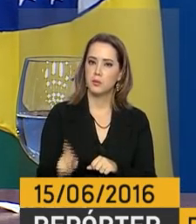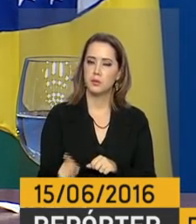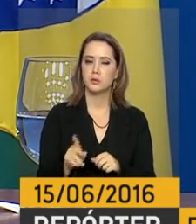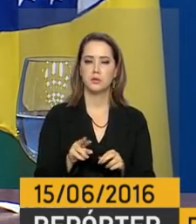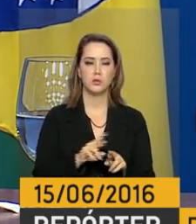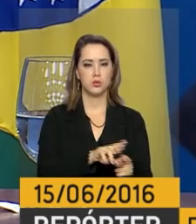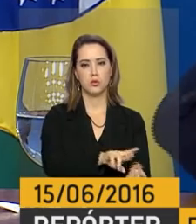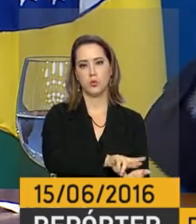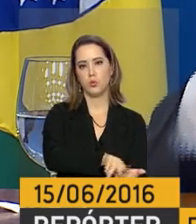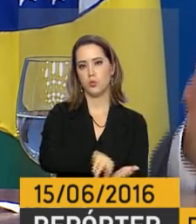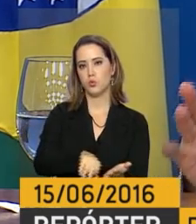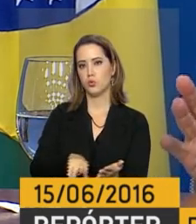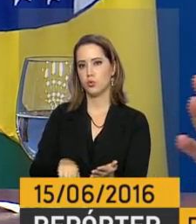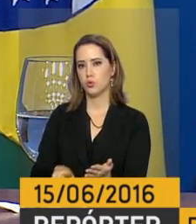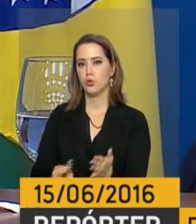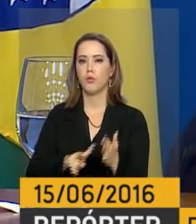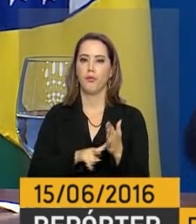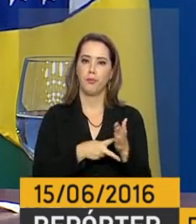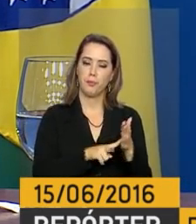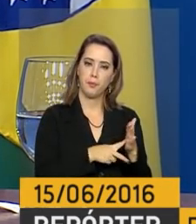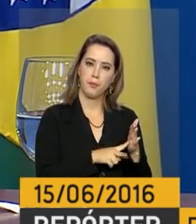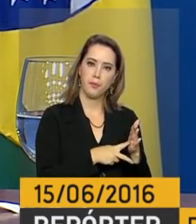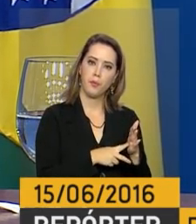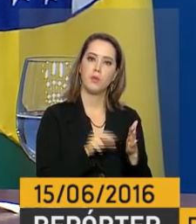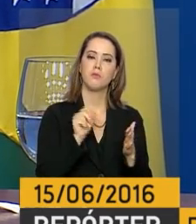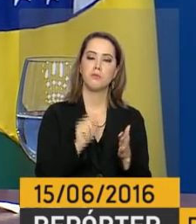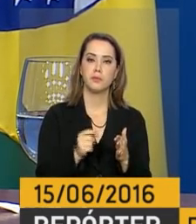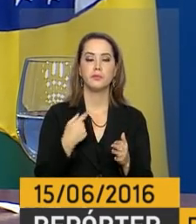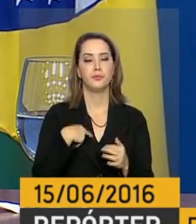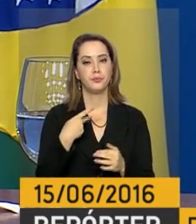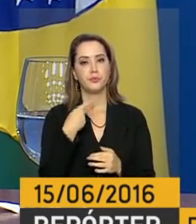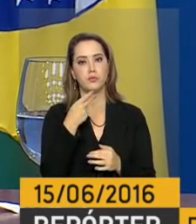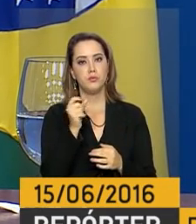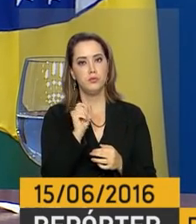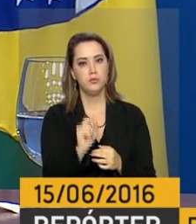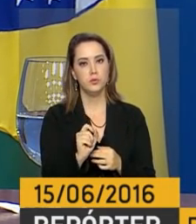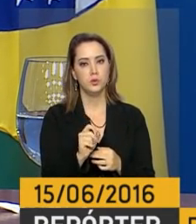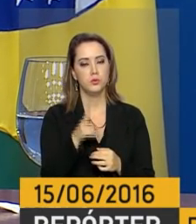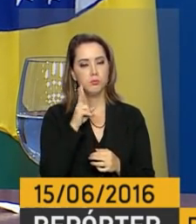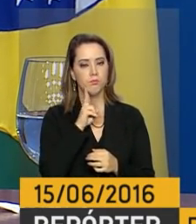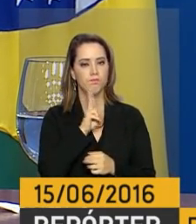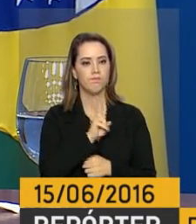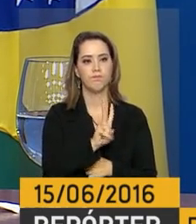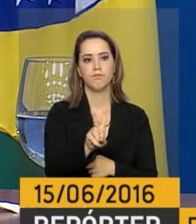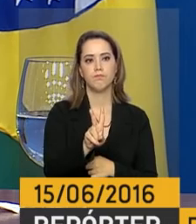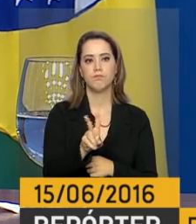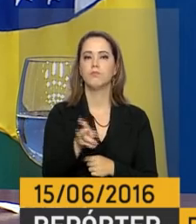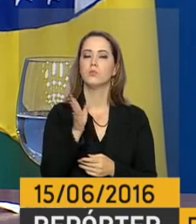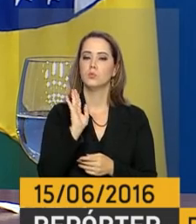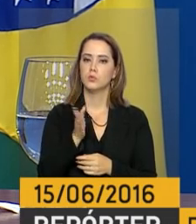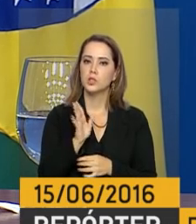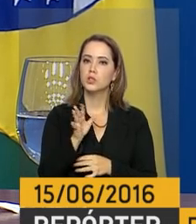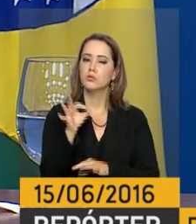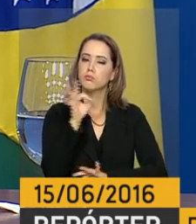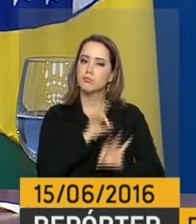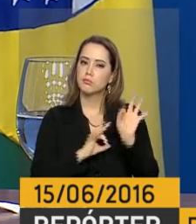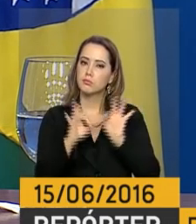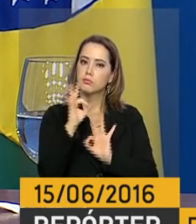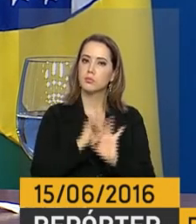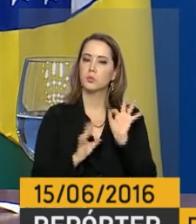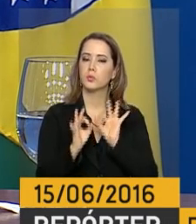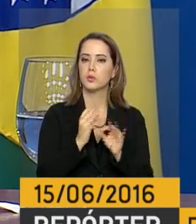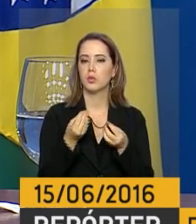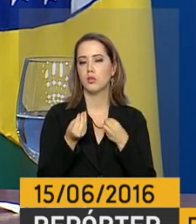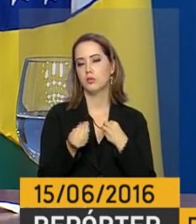sindicais de parlamentares e etc., que vai eh estar já olhando e discutindo a questão